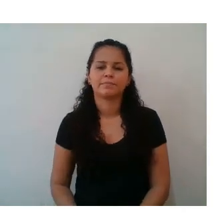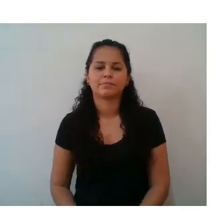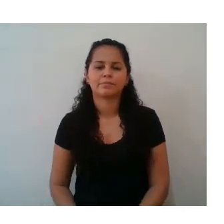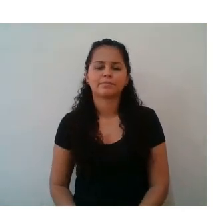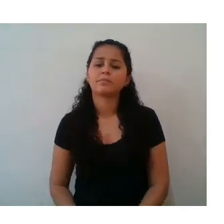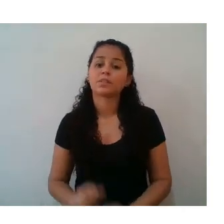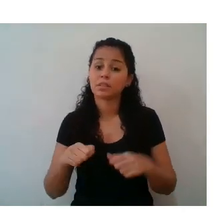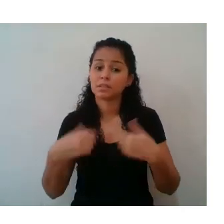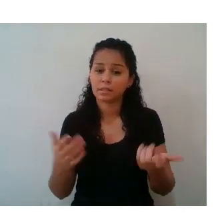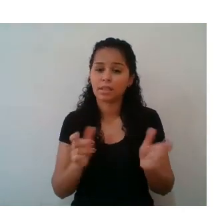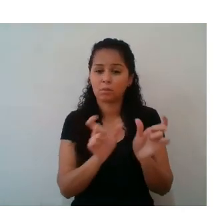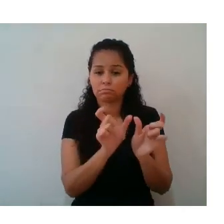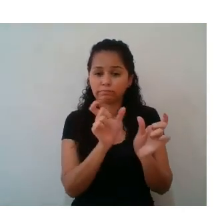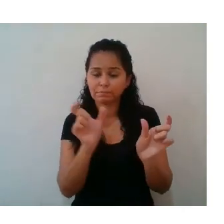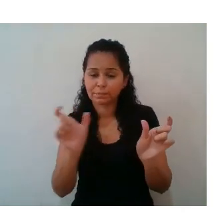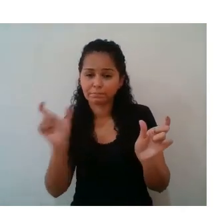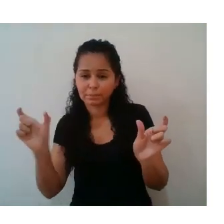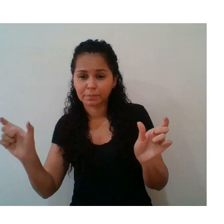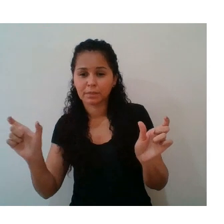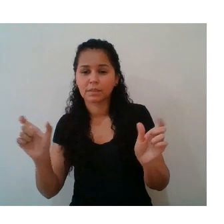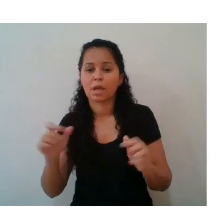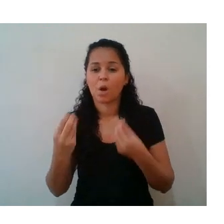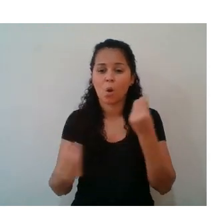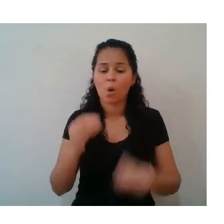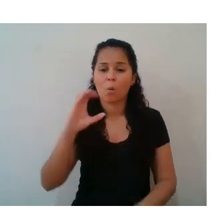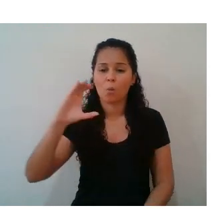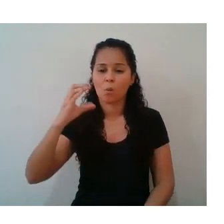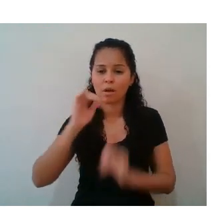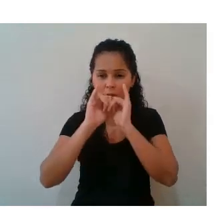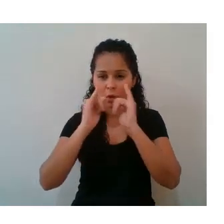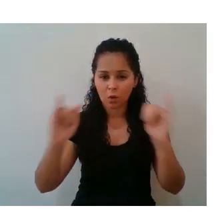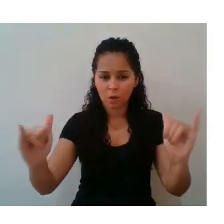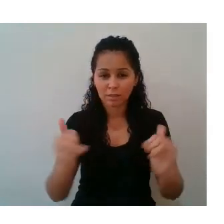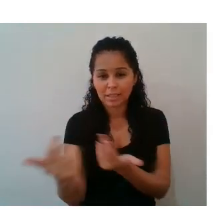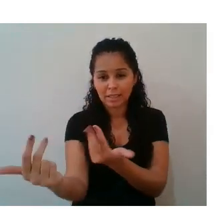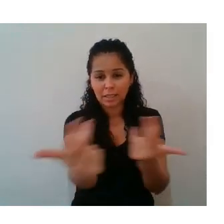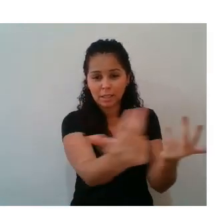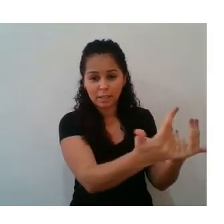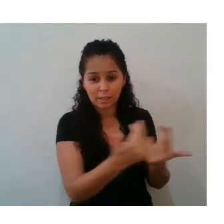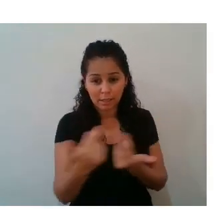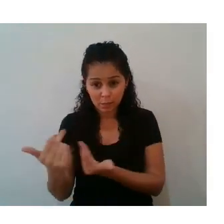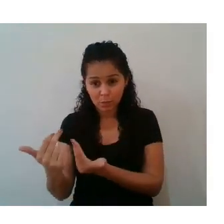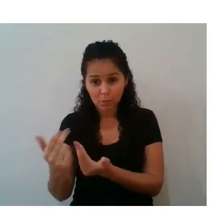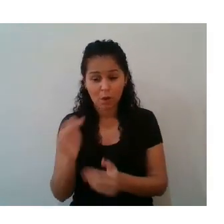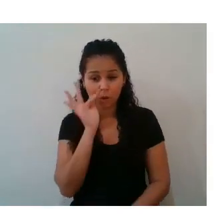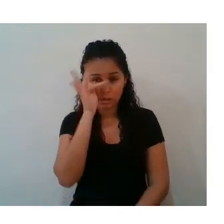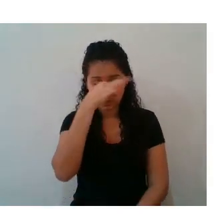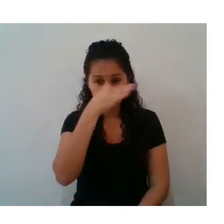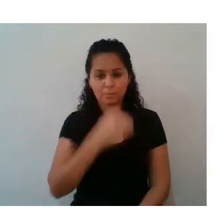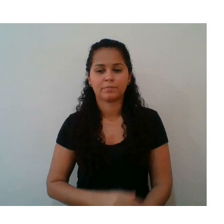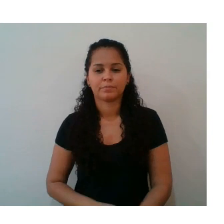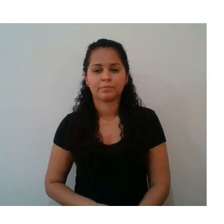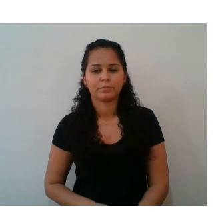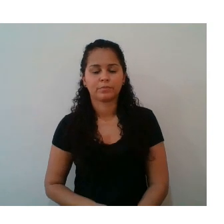associação em série, a passagem de corrente, ela é sempre igual em todos esses resistores.